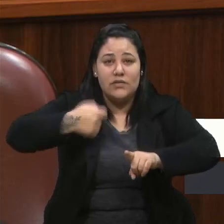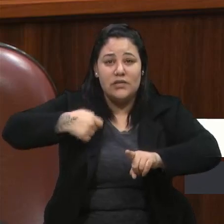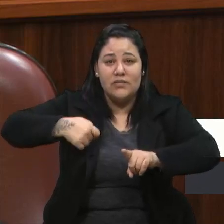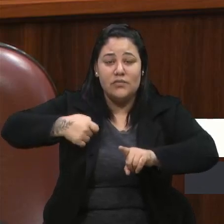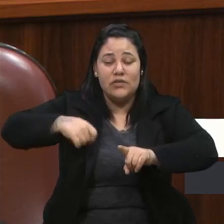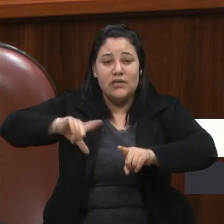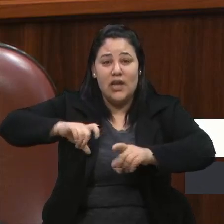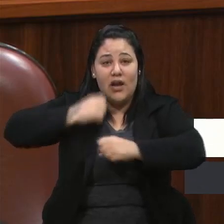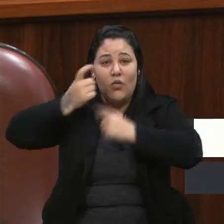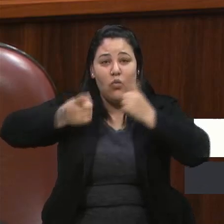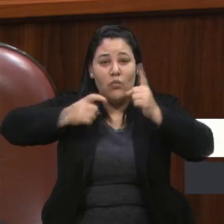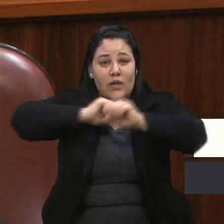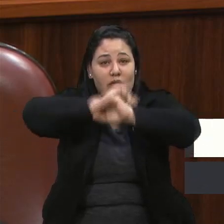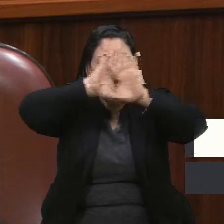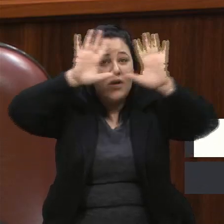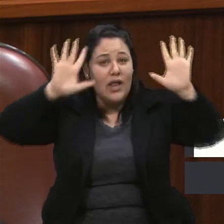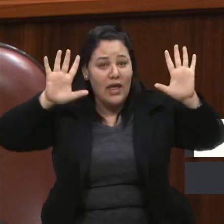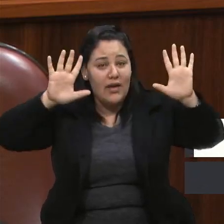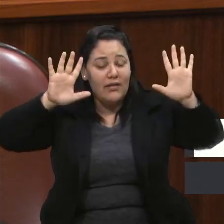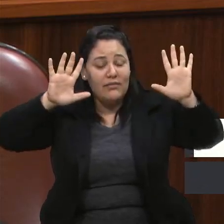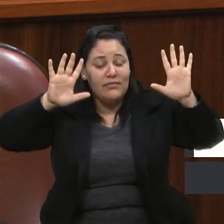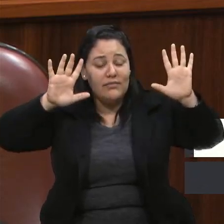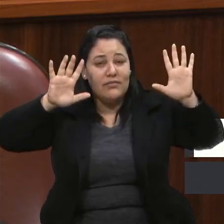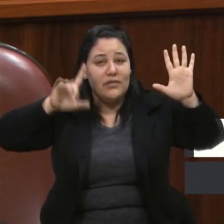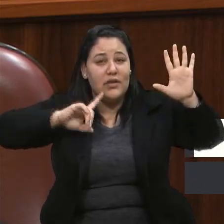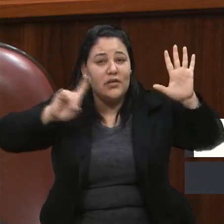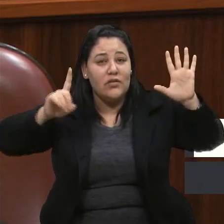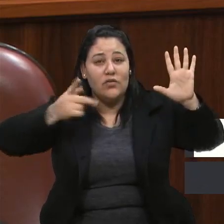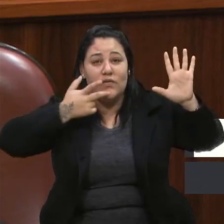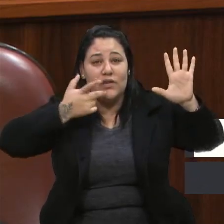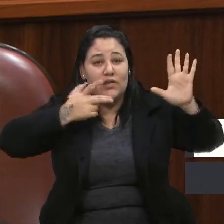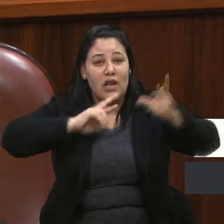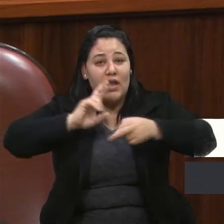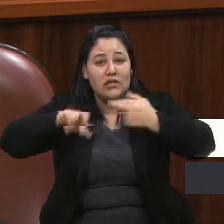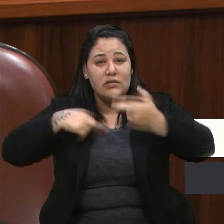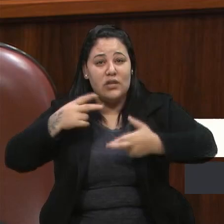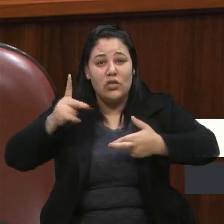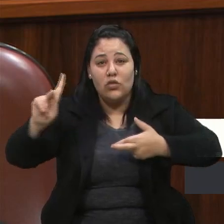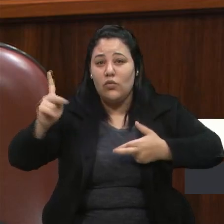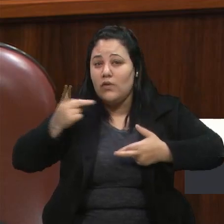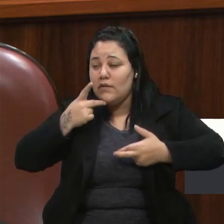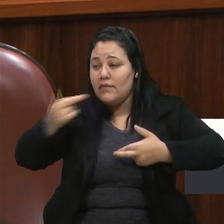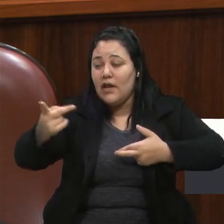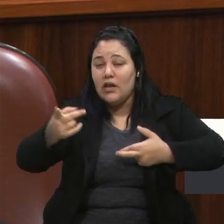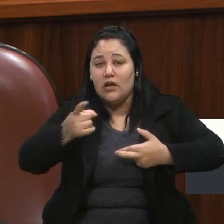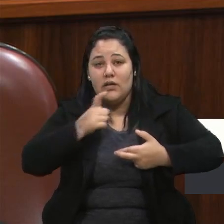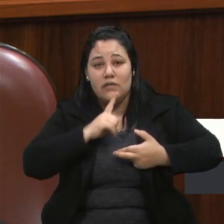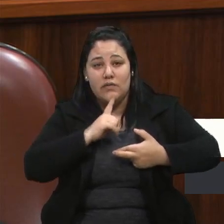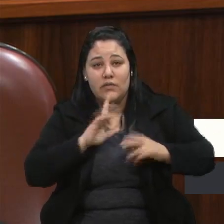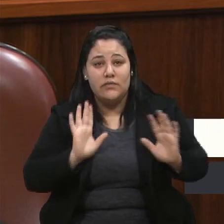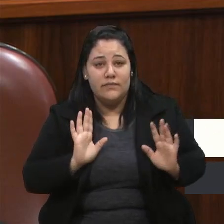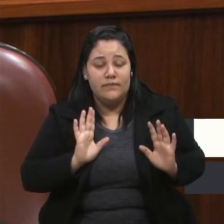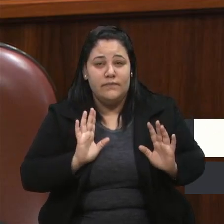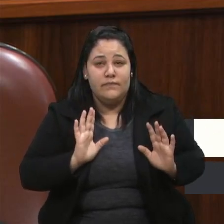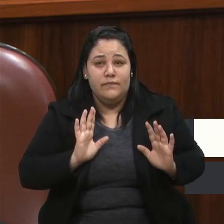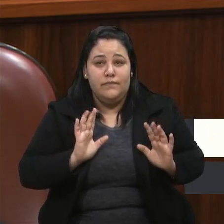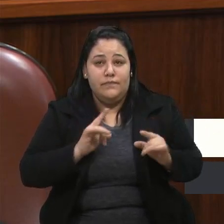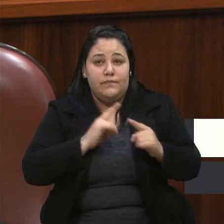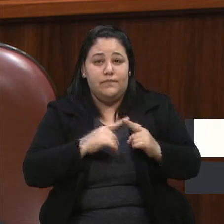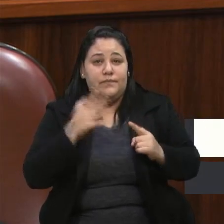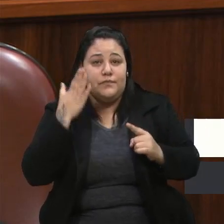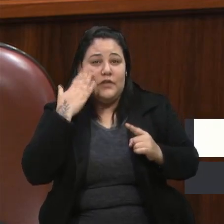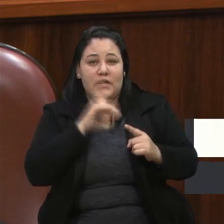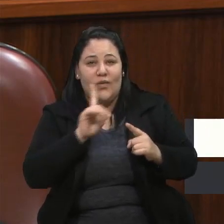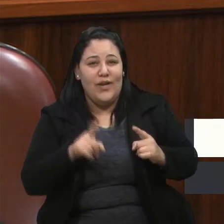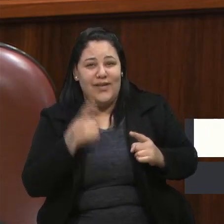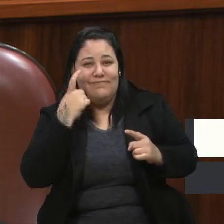isso. E eu não estou falando aqui em relação à sua fala, vereador Meneguzzi, porque eu sei que não é esta